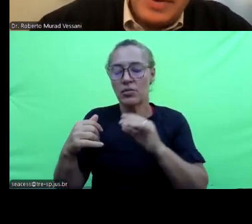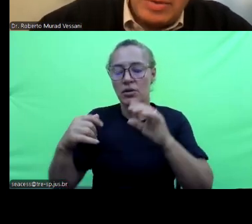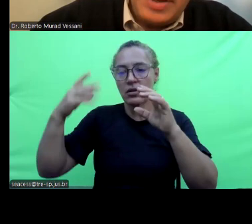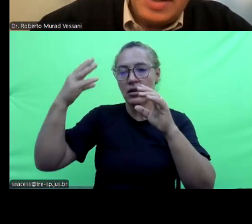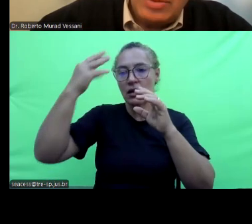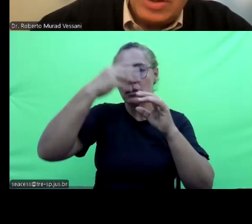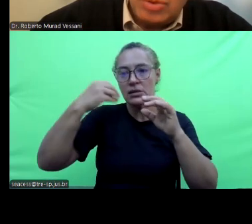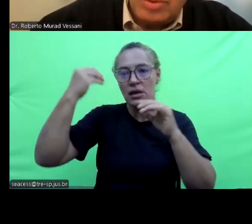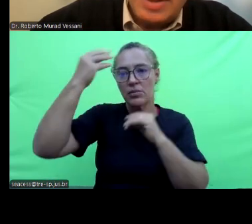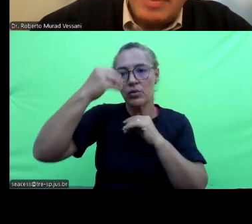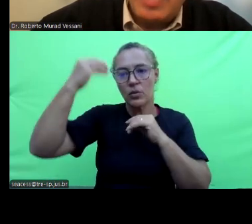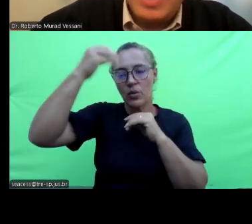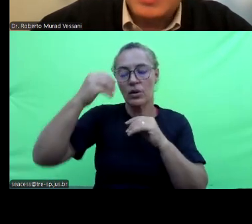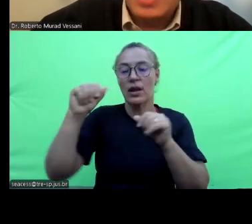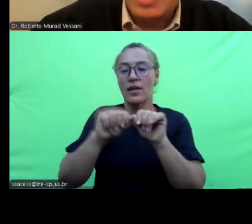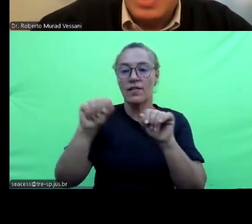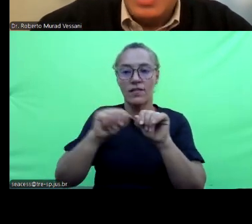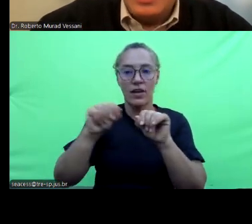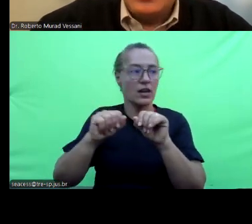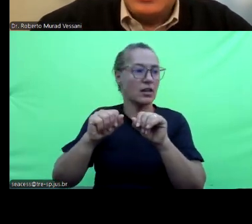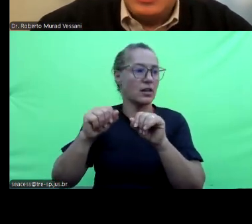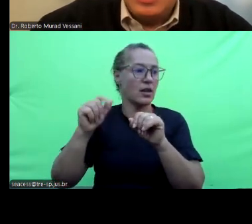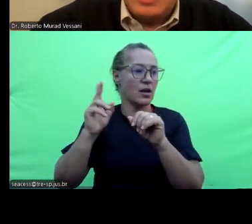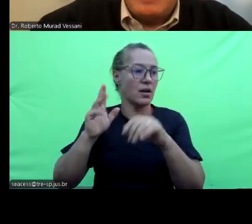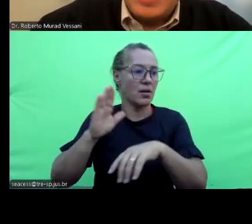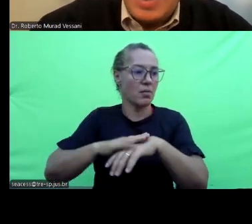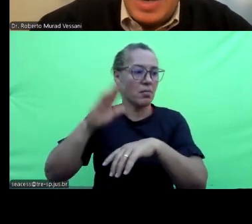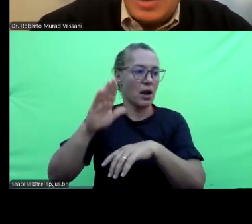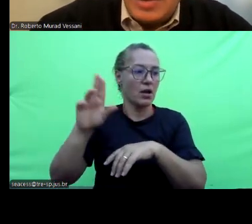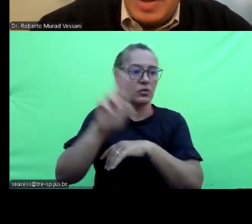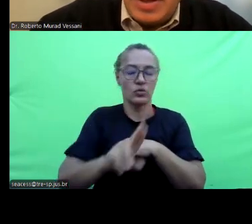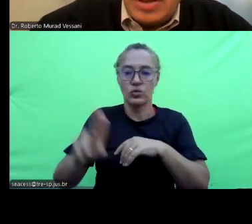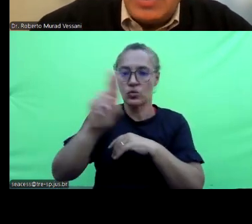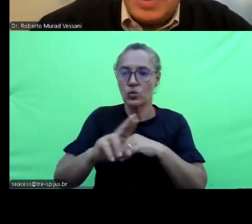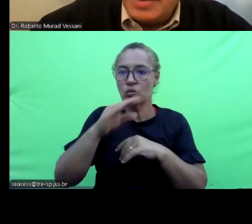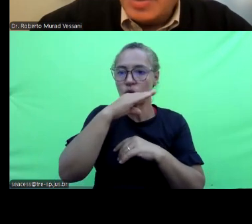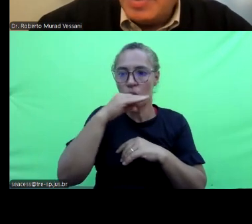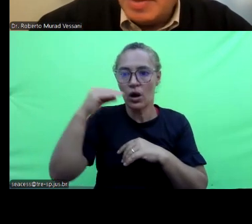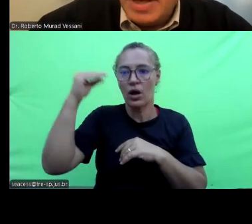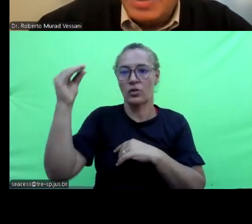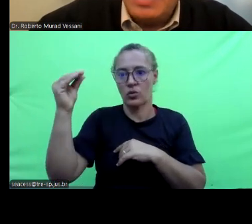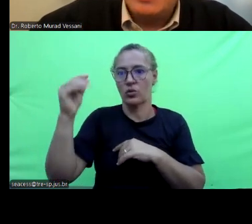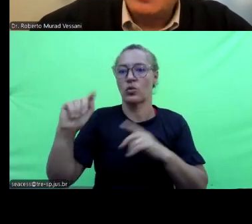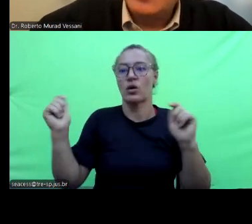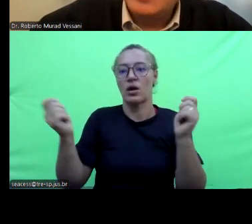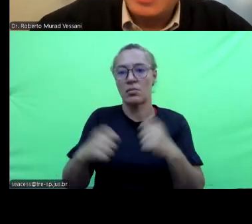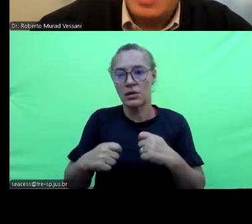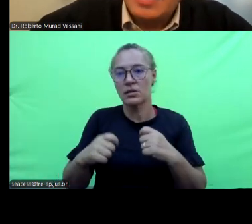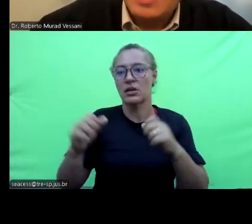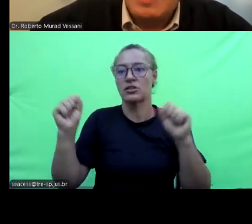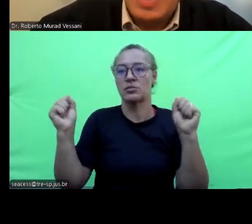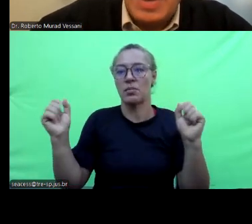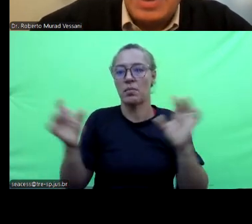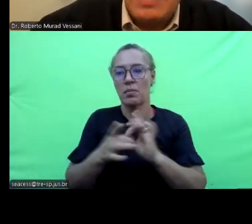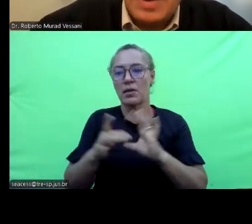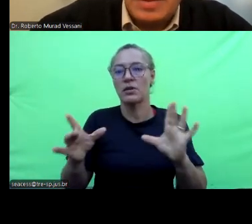mais frequência no adulto, até por uma questão de capacidade de permitir de fazer o exame, se bem que existem crianças